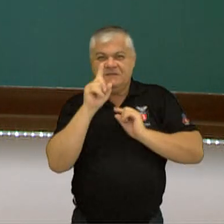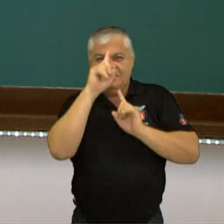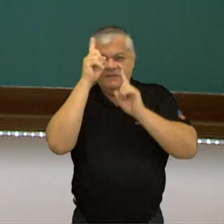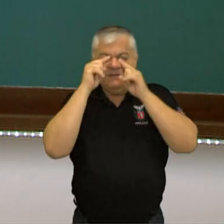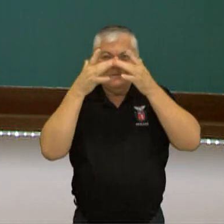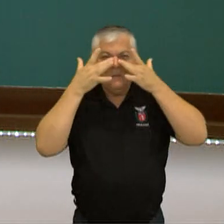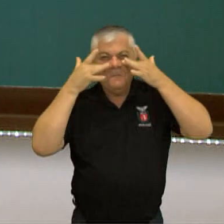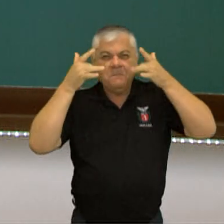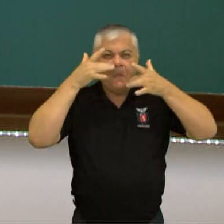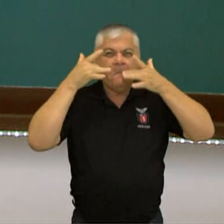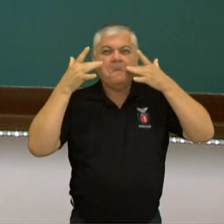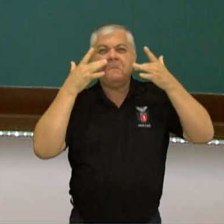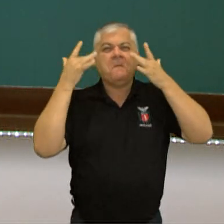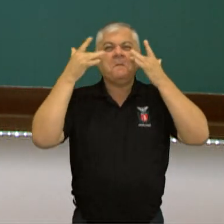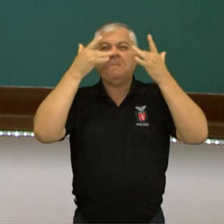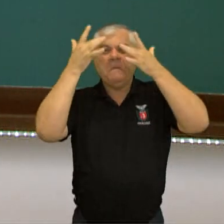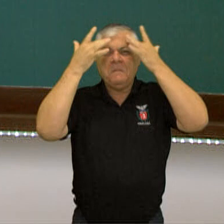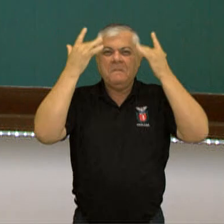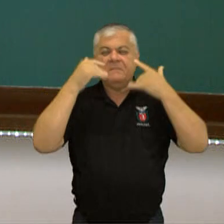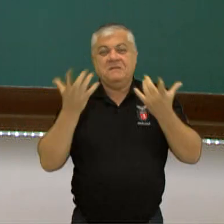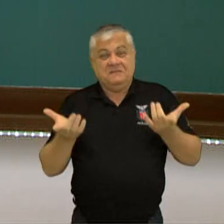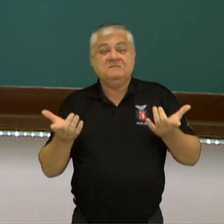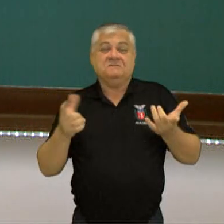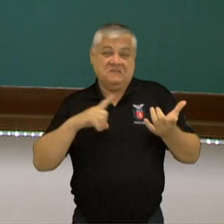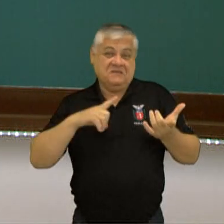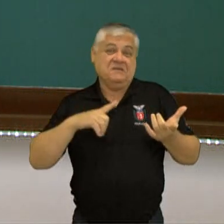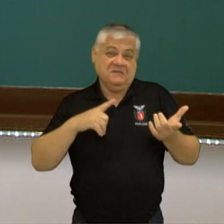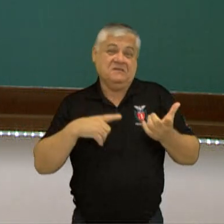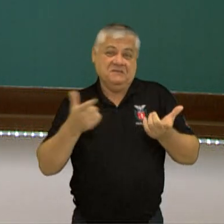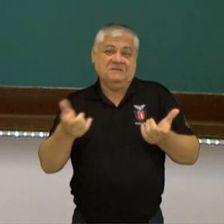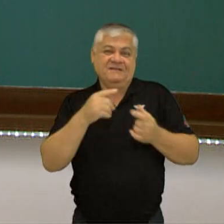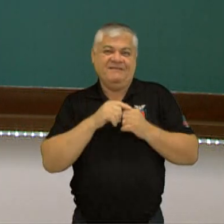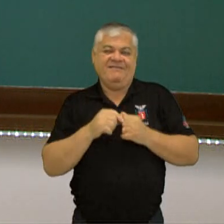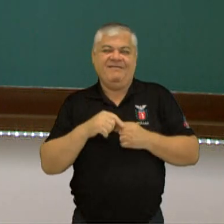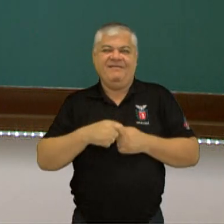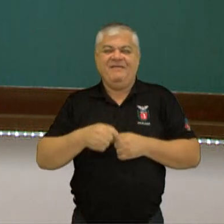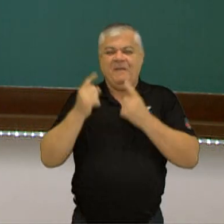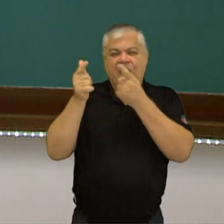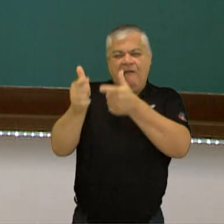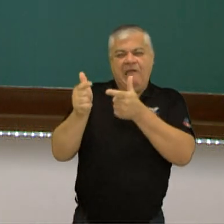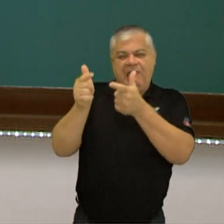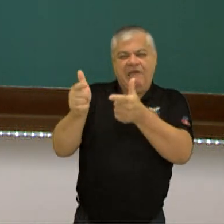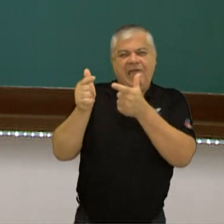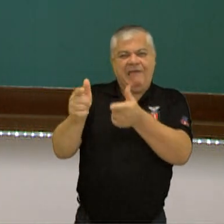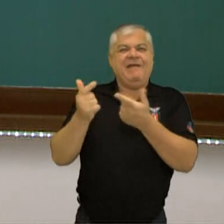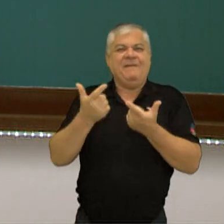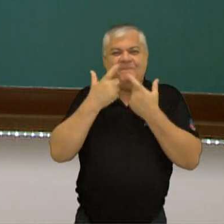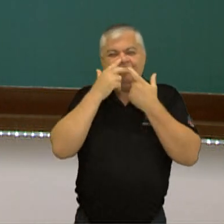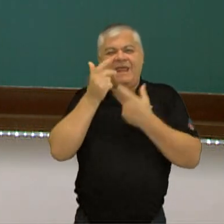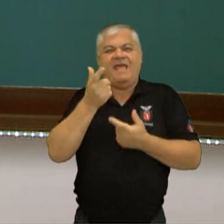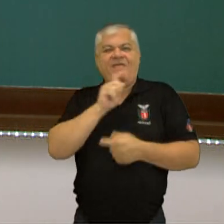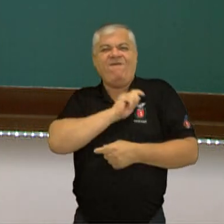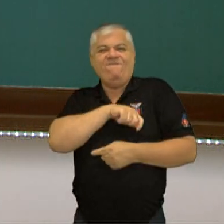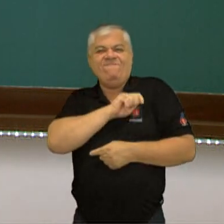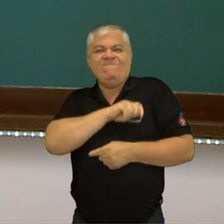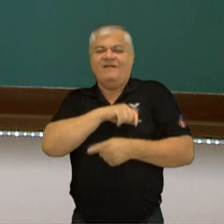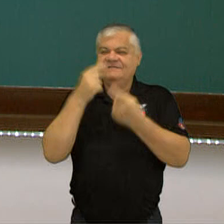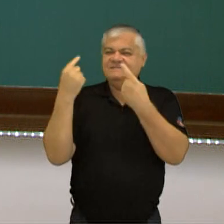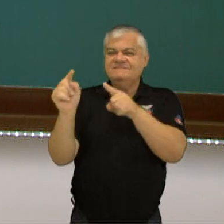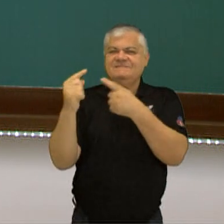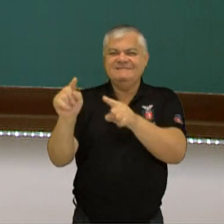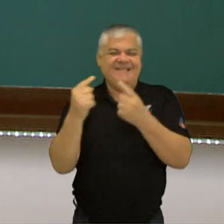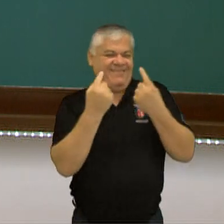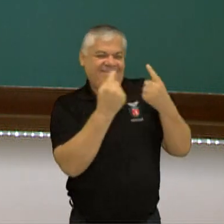rosto pintado, né? De ser um crítico até, de certo ponto, e ele vai passar a ser na época,